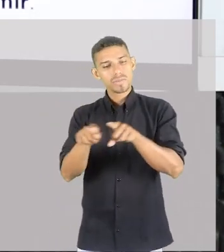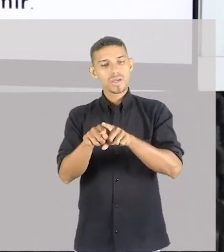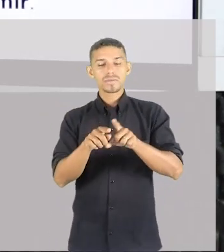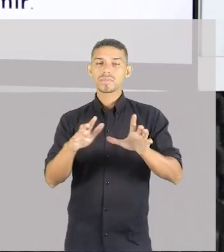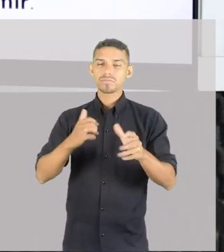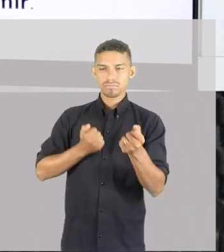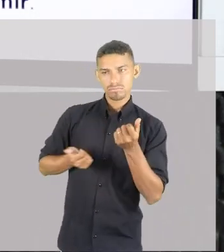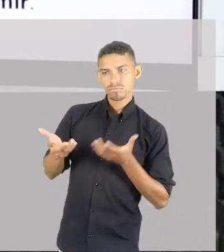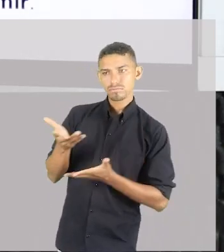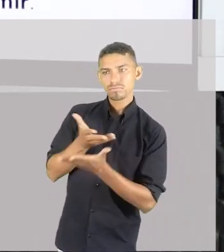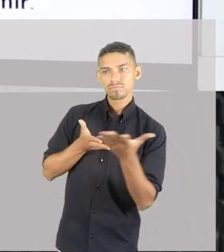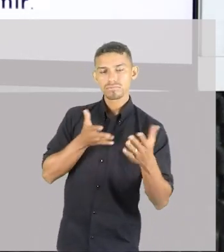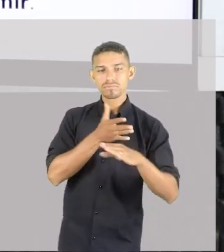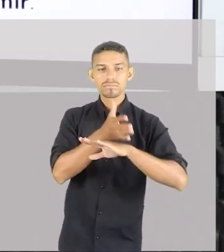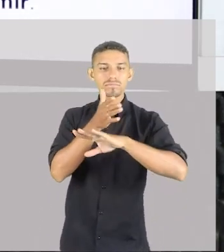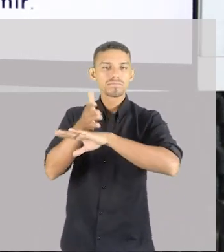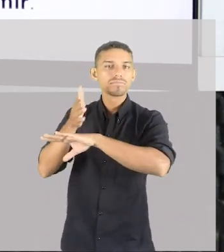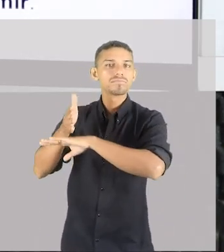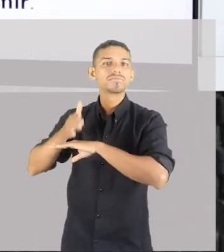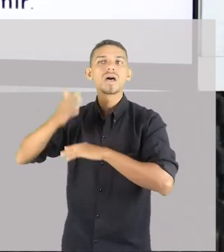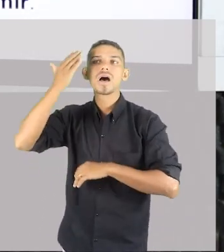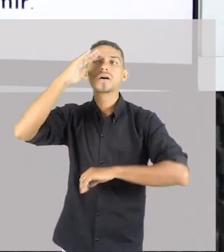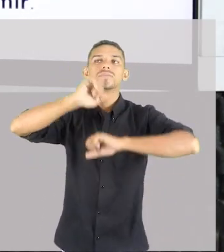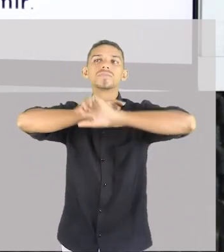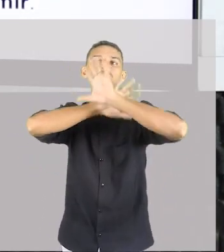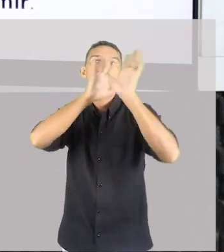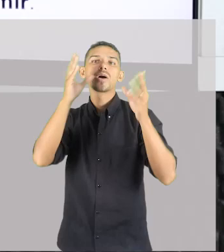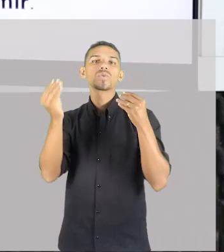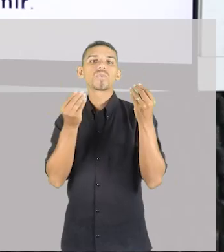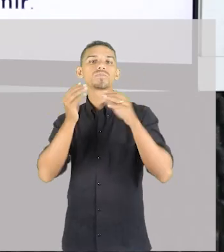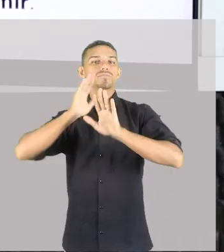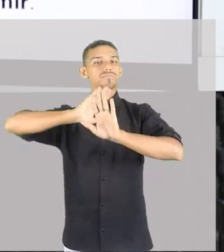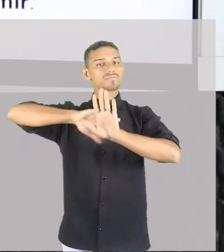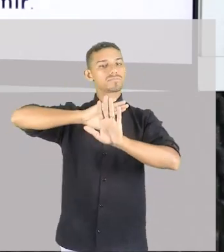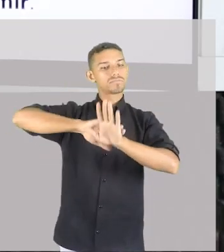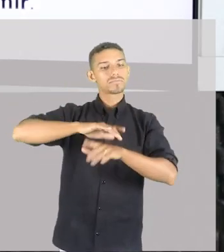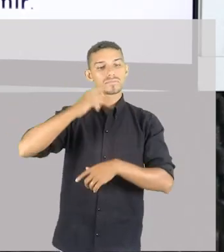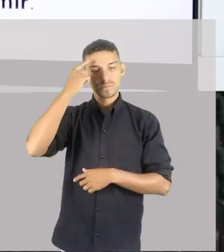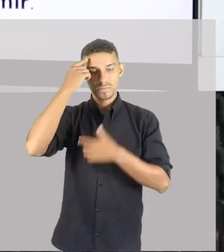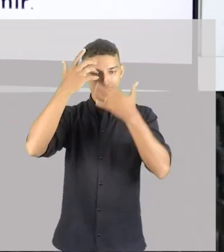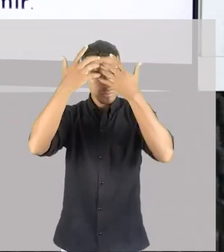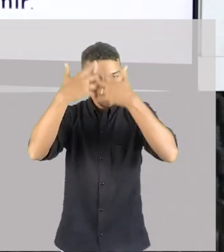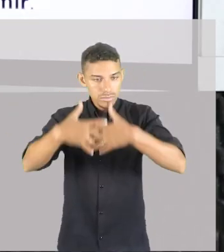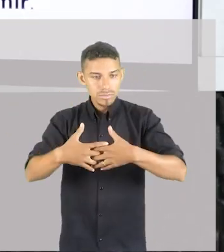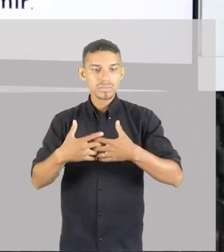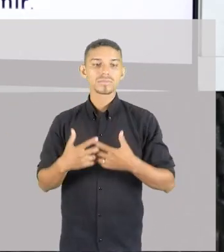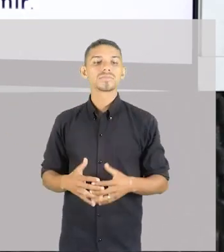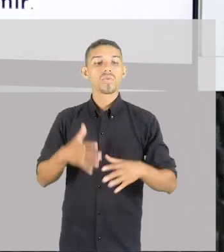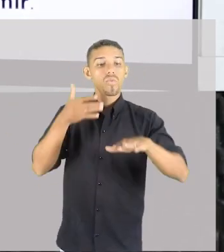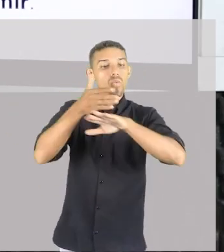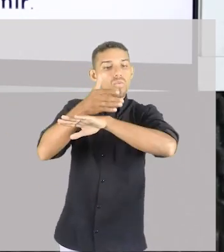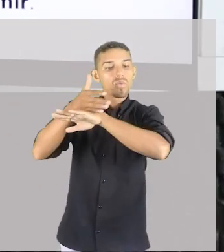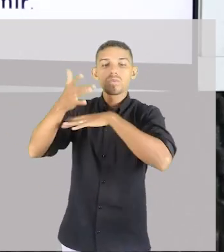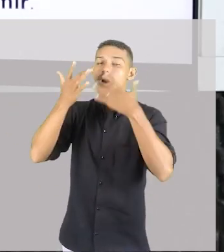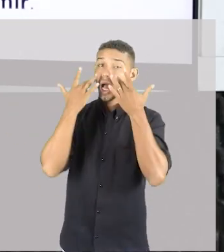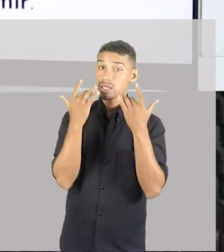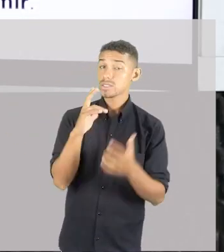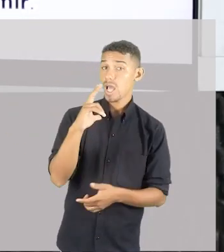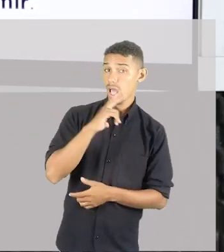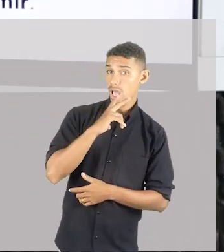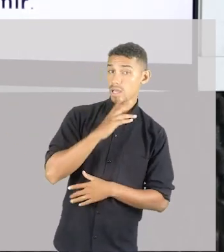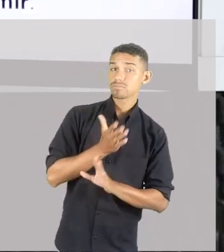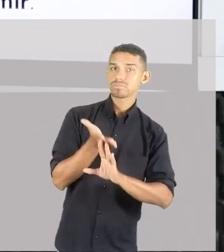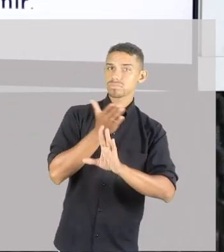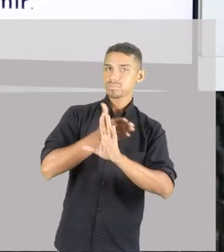ser participativo, onde você vai entender como é que as coisas funcionam. Pensem no que eu falei. O acesso à arte é restrito, ou